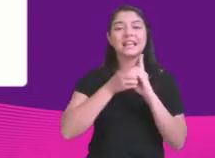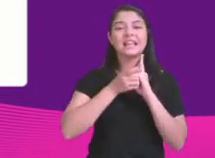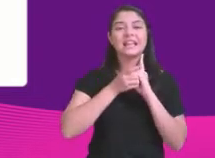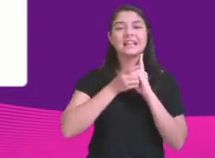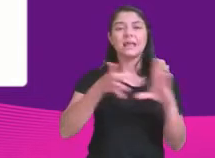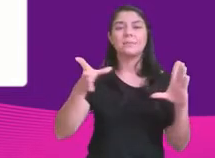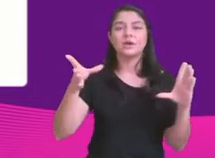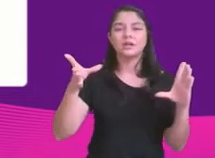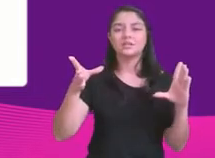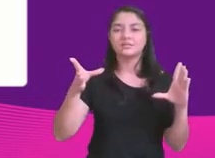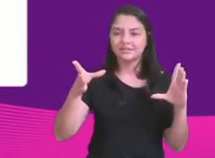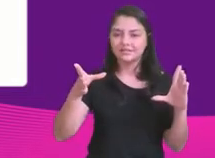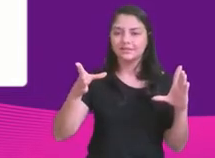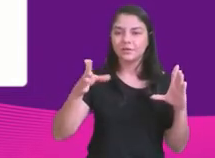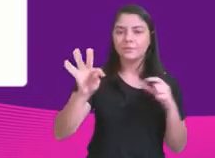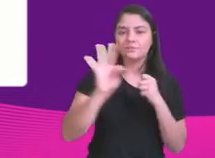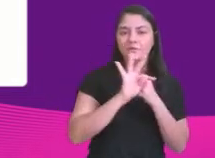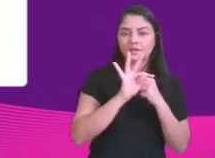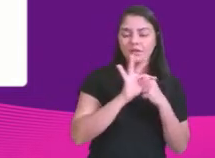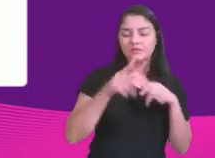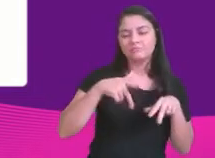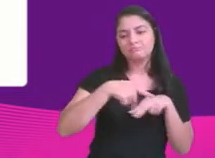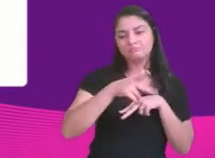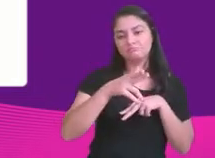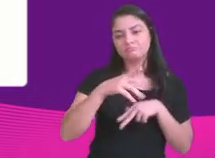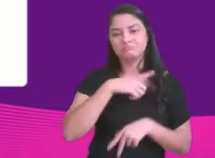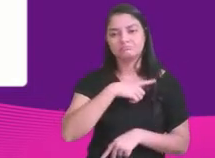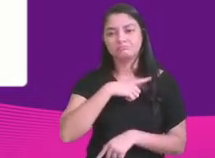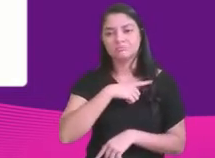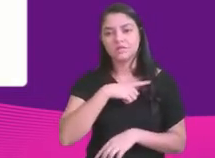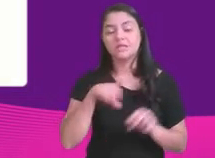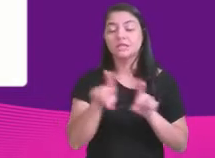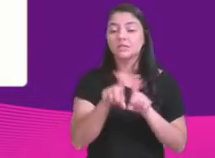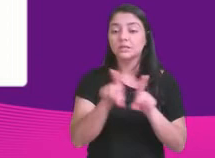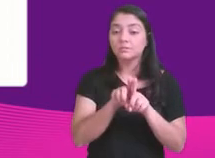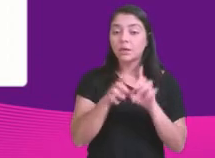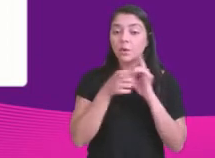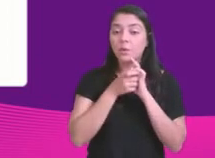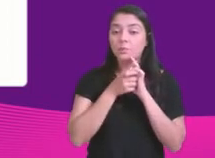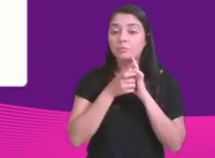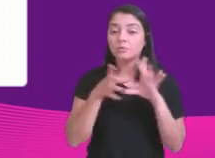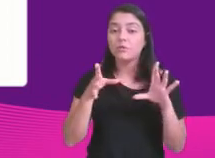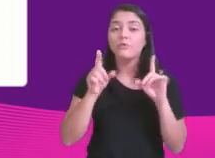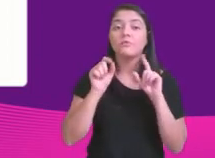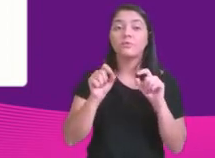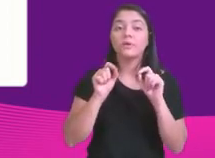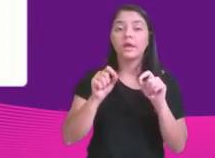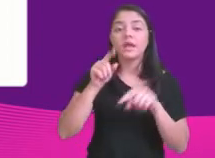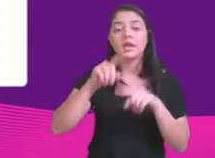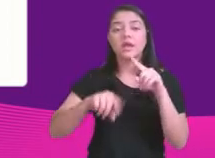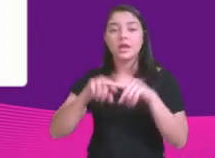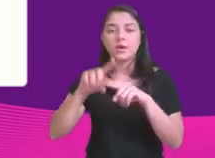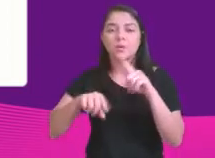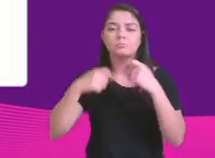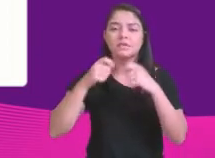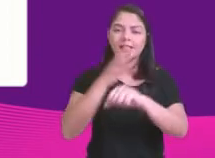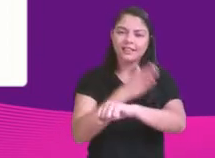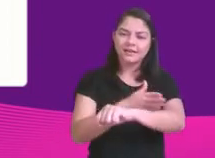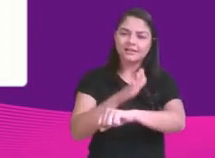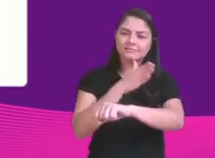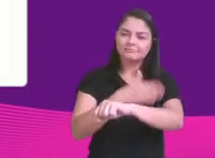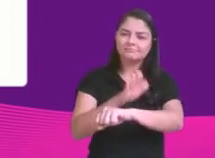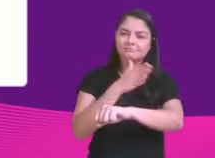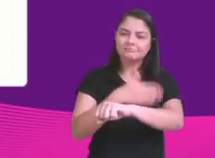democratização da técnica cirúrgica. Ela oferece recursos que, uma vez treinados os